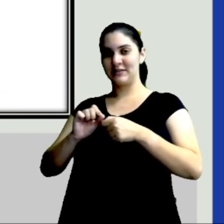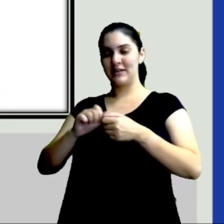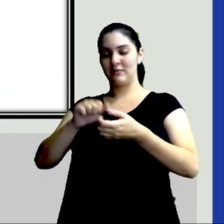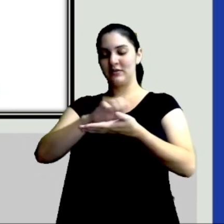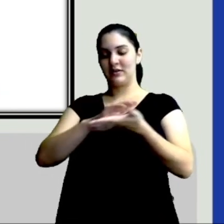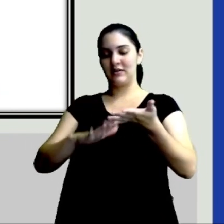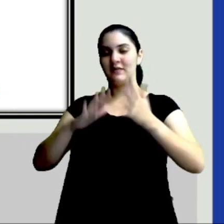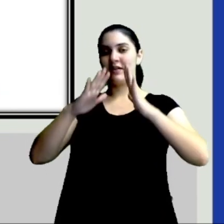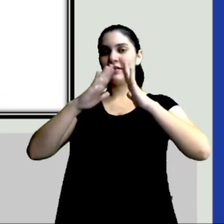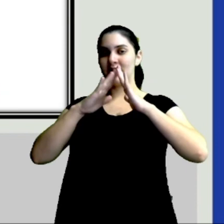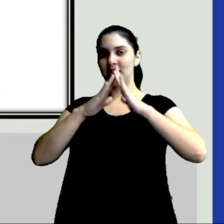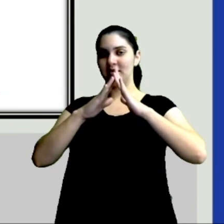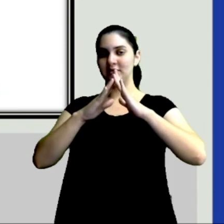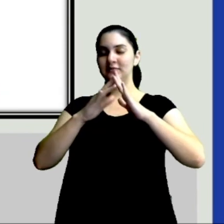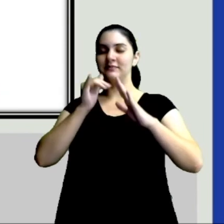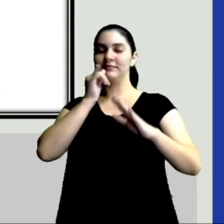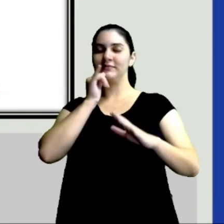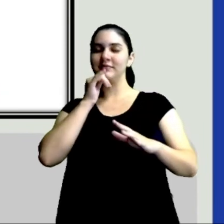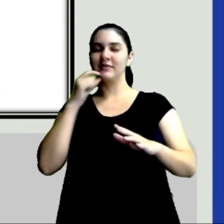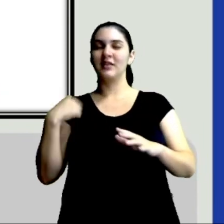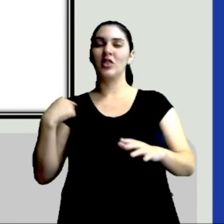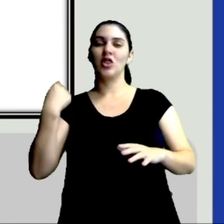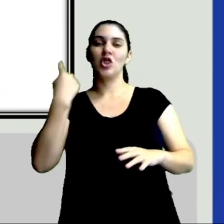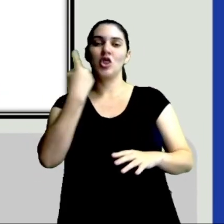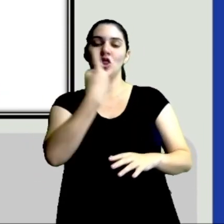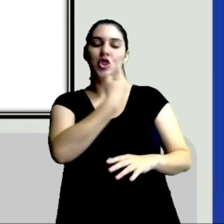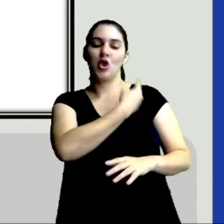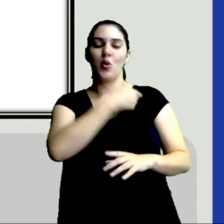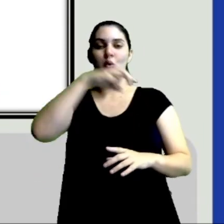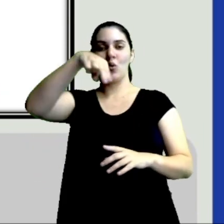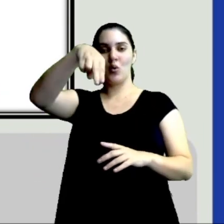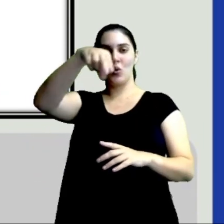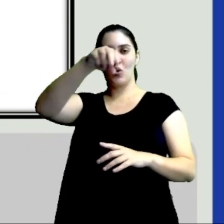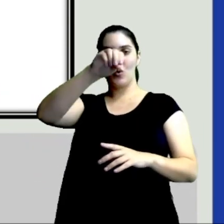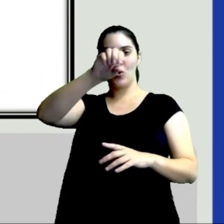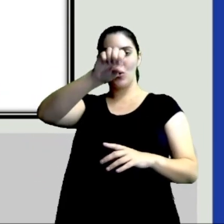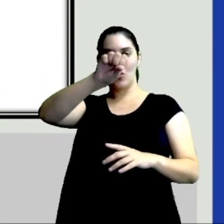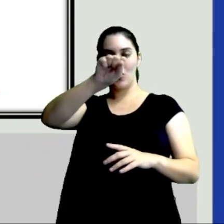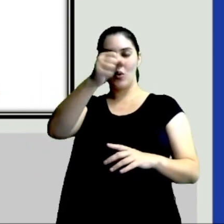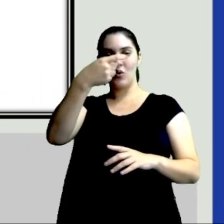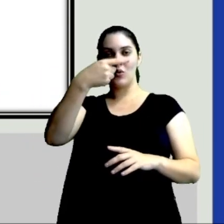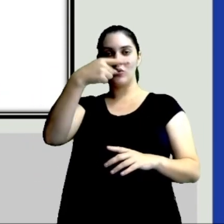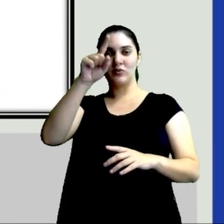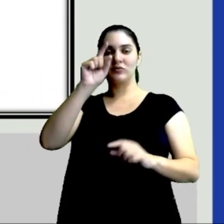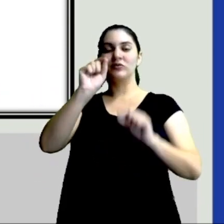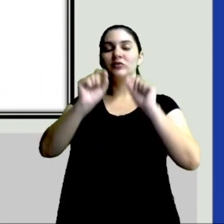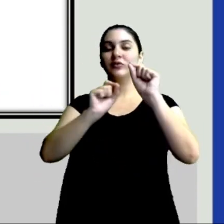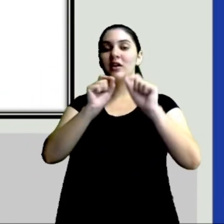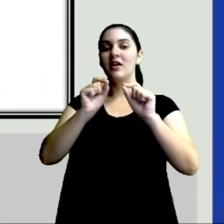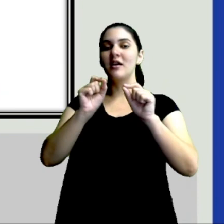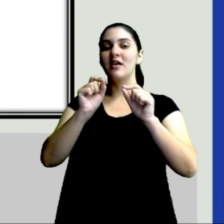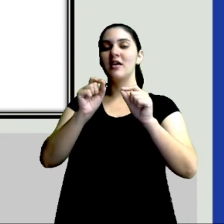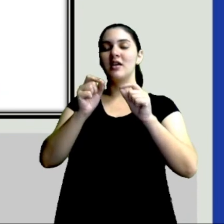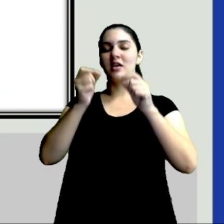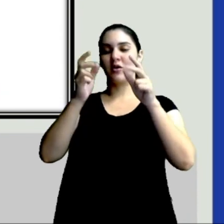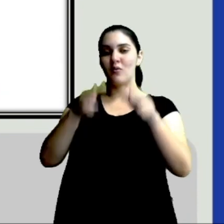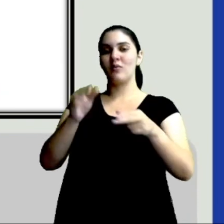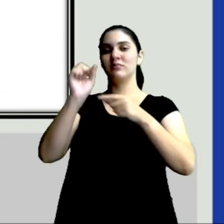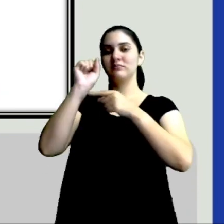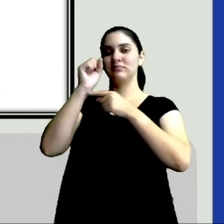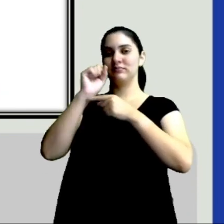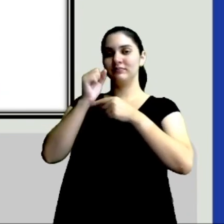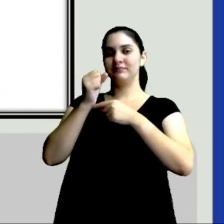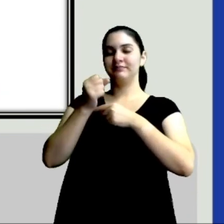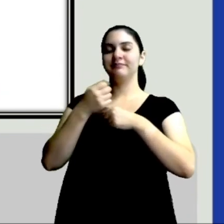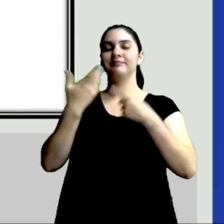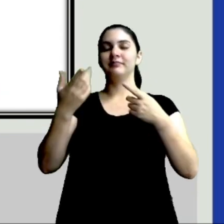ó, pronome nós, caso reto, que, relembrando, tem a função aí de sujeito. Encontrar os